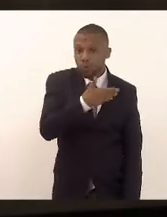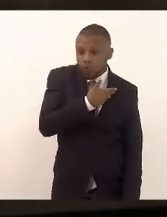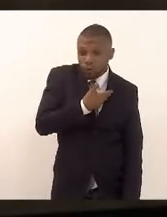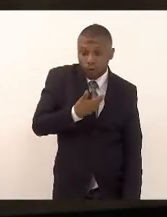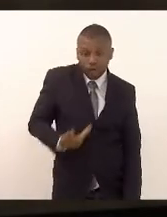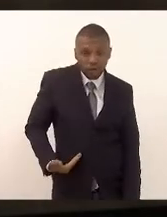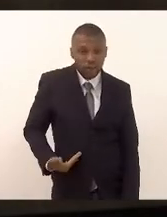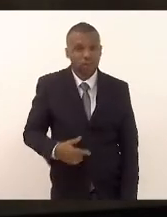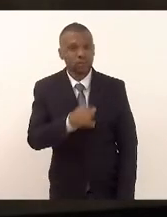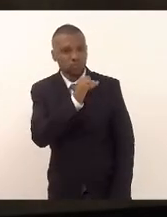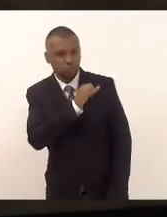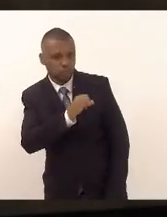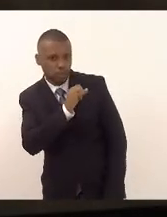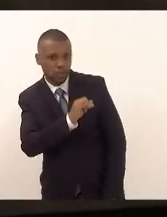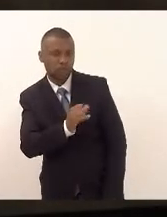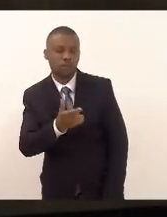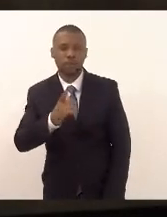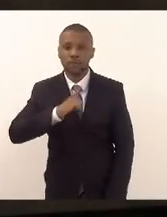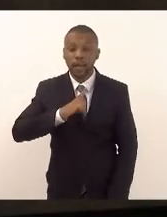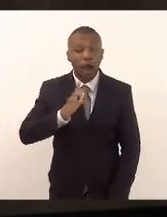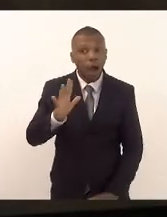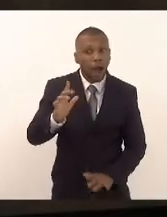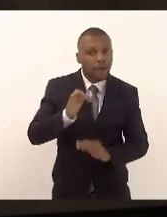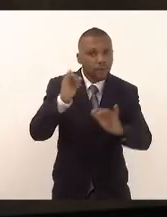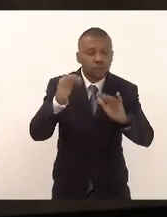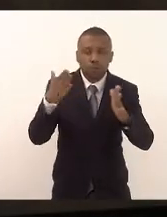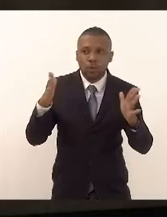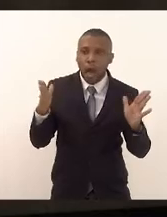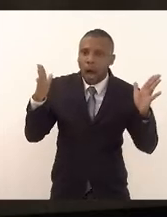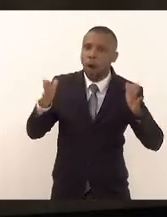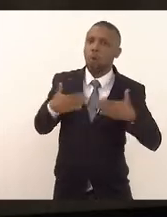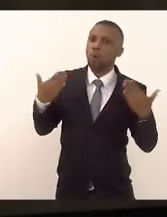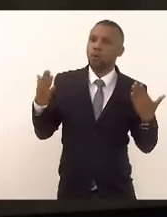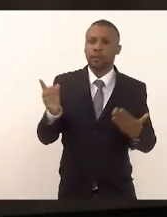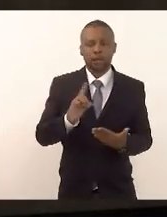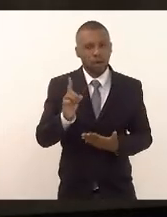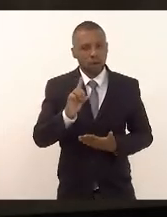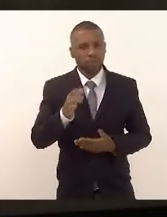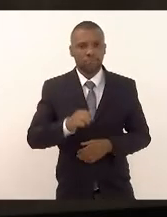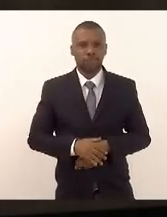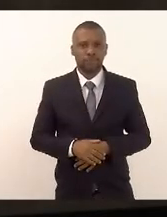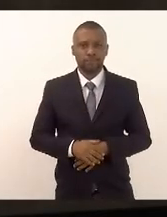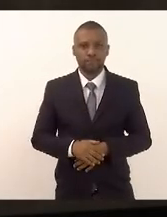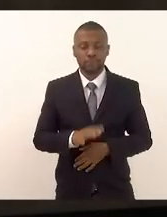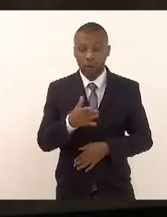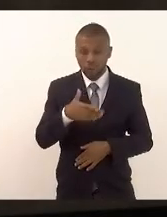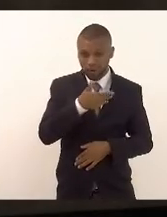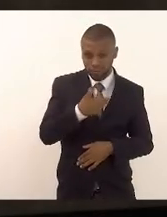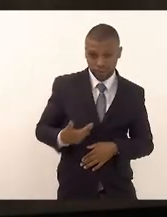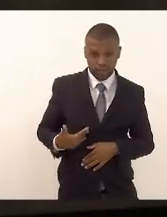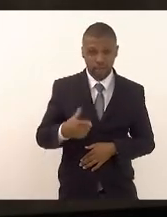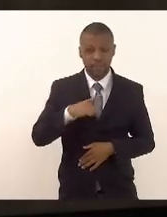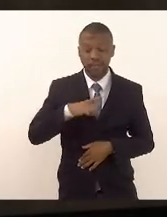mais, nada menos, não se assuste, senhor deputado, que